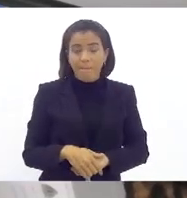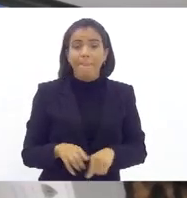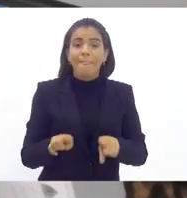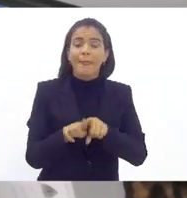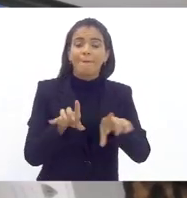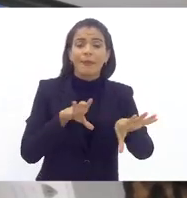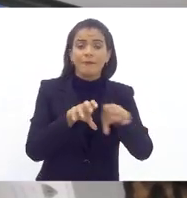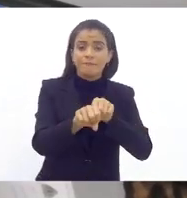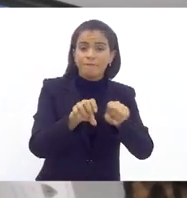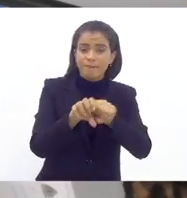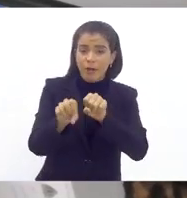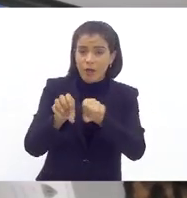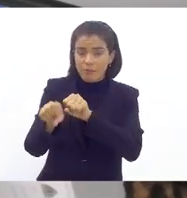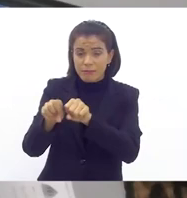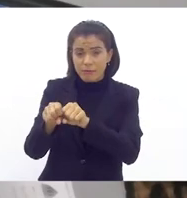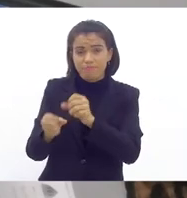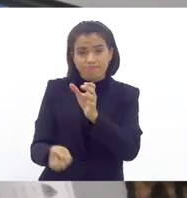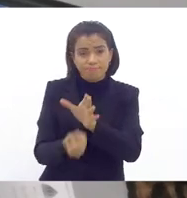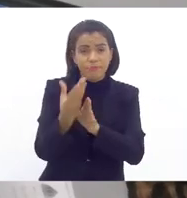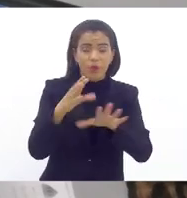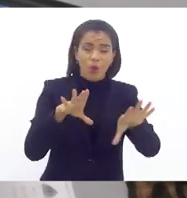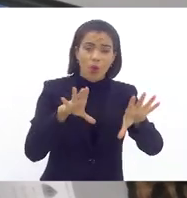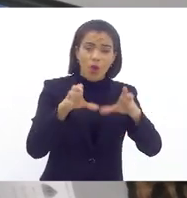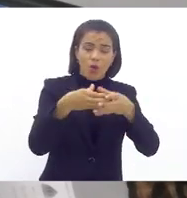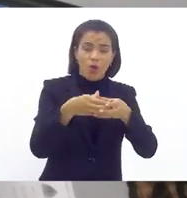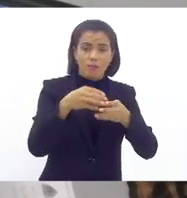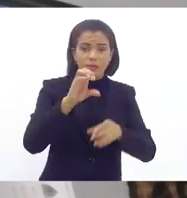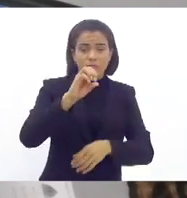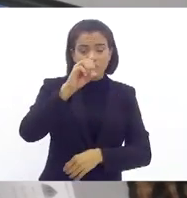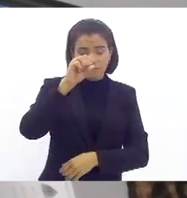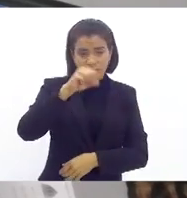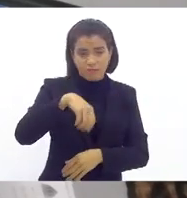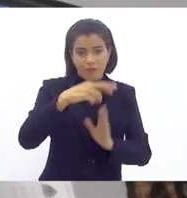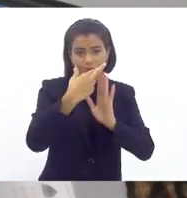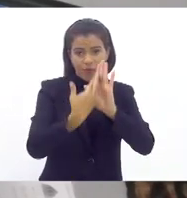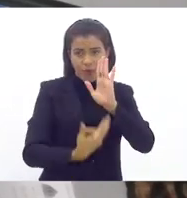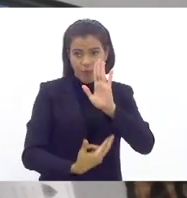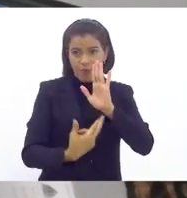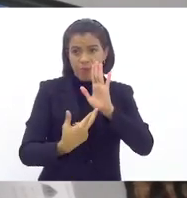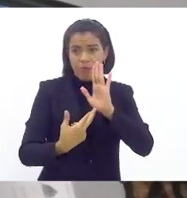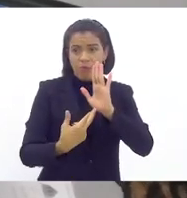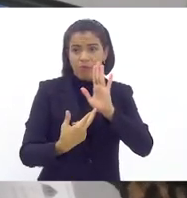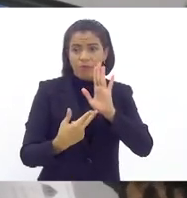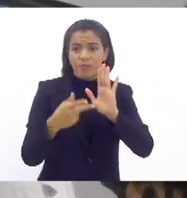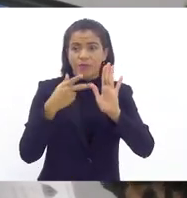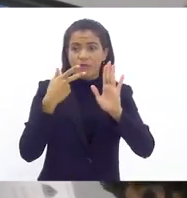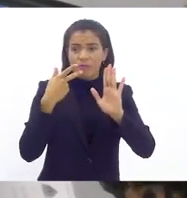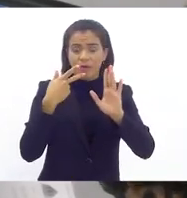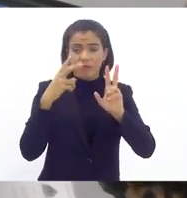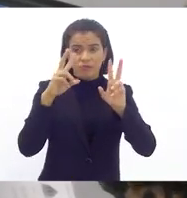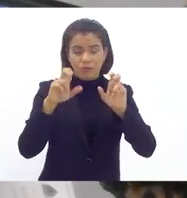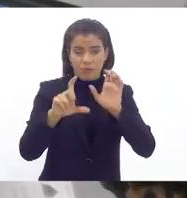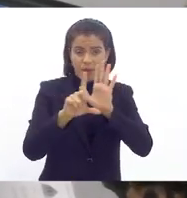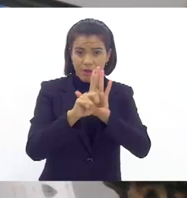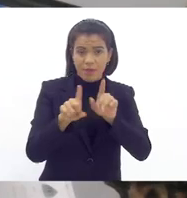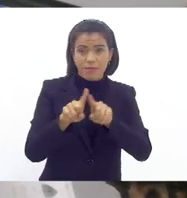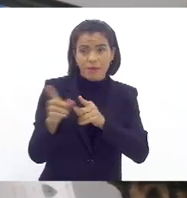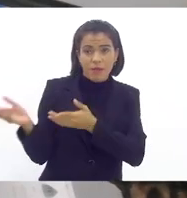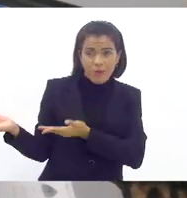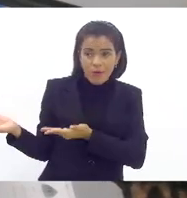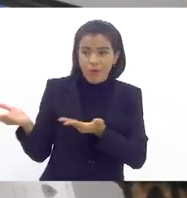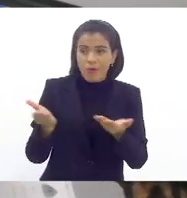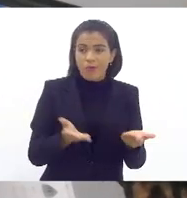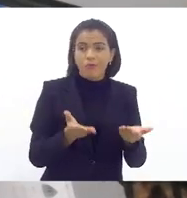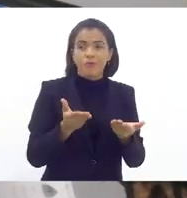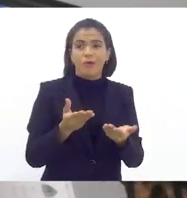Formação de uma comissão OGT para a construção do relatório anteriormente citado que fala da lei e convidar, no